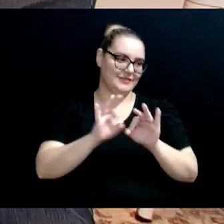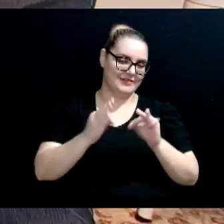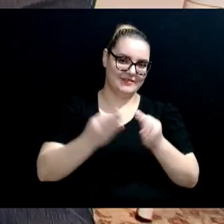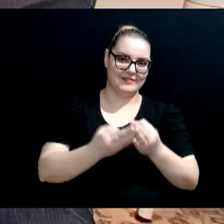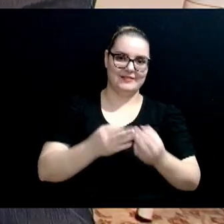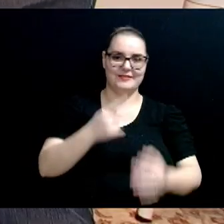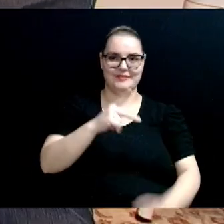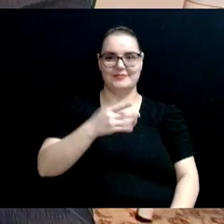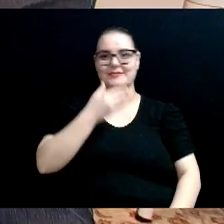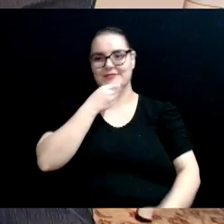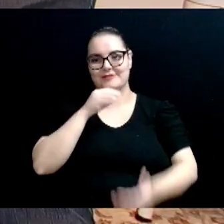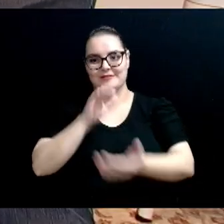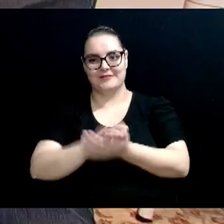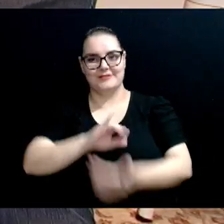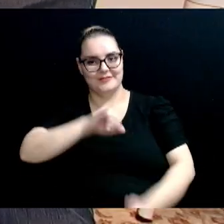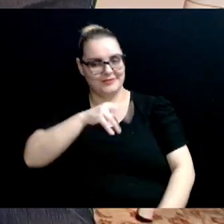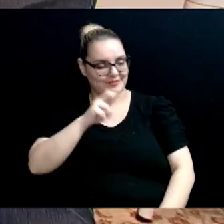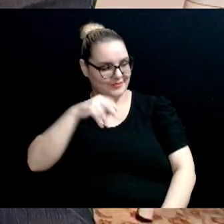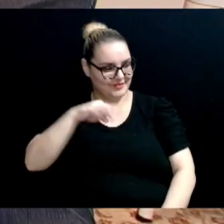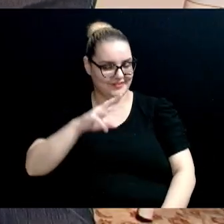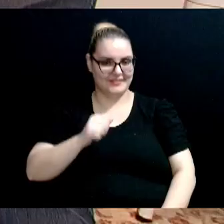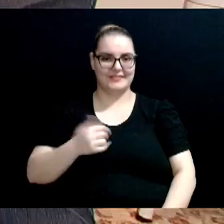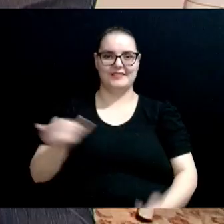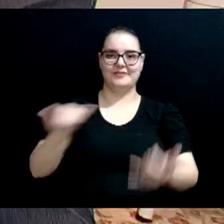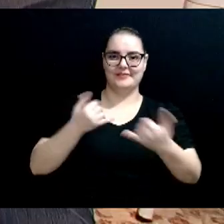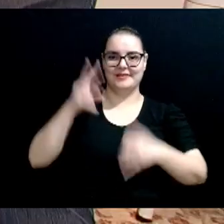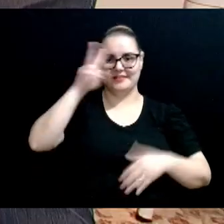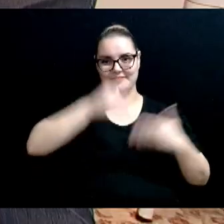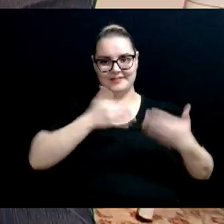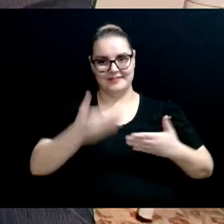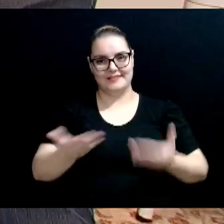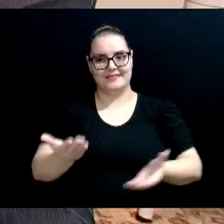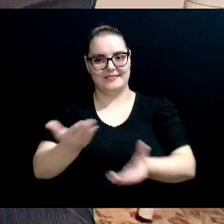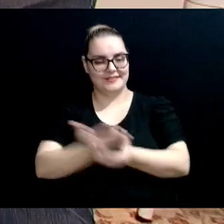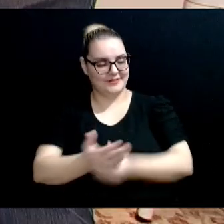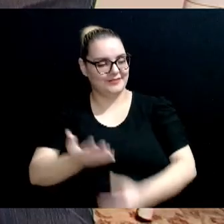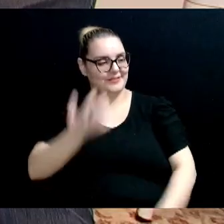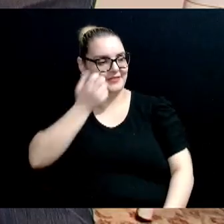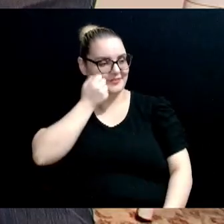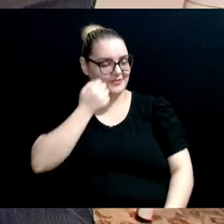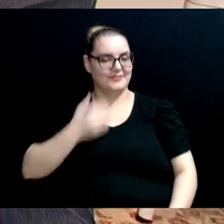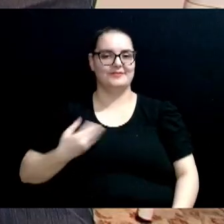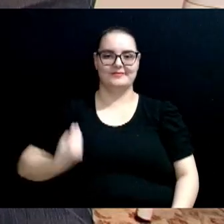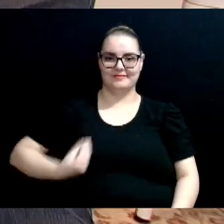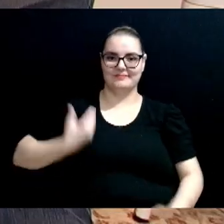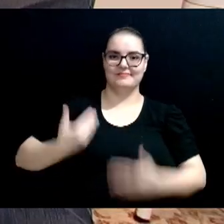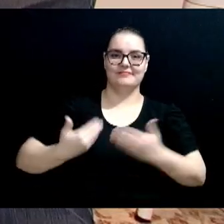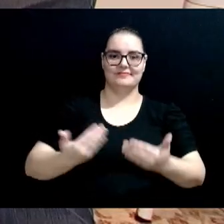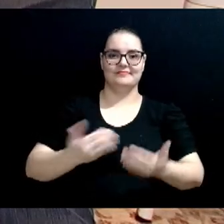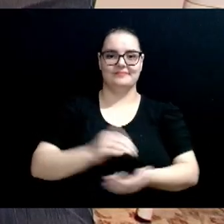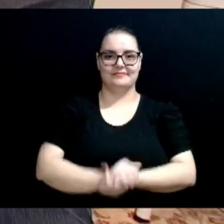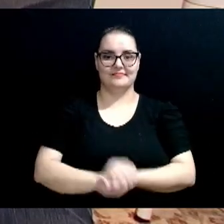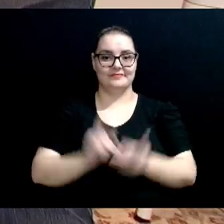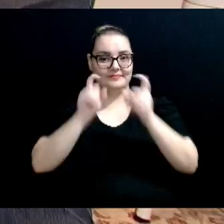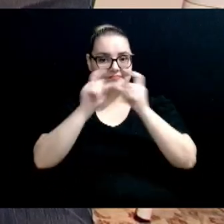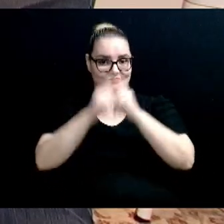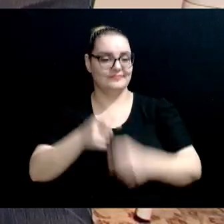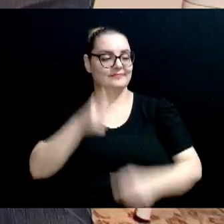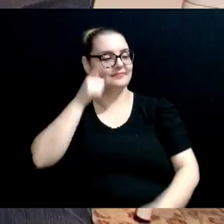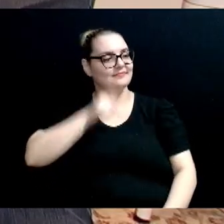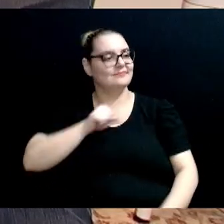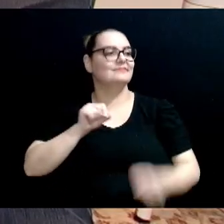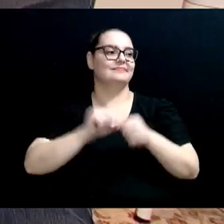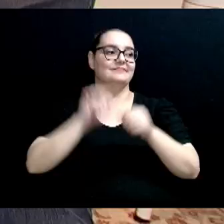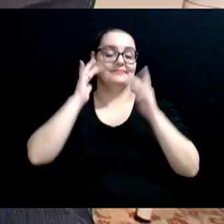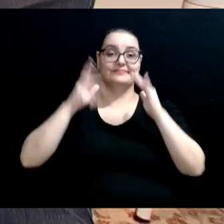quanto do seu marido, Jonatas, contar pra gente esse processo de adoção que vocês passaram, que mesmo com as dificuldades, vocês conseguiram realizar esse sonho